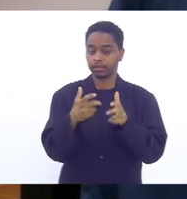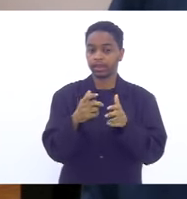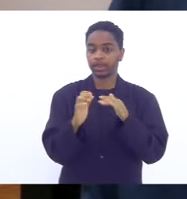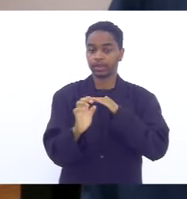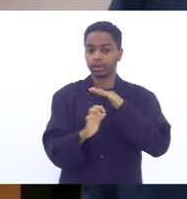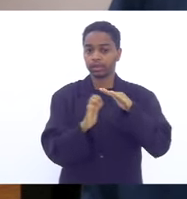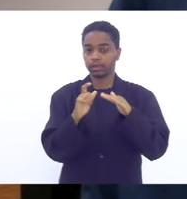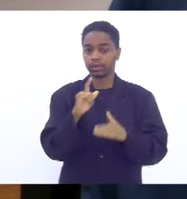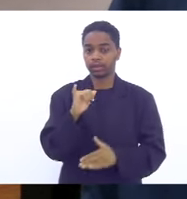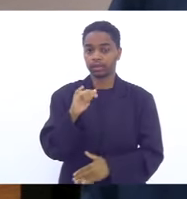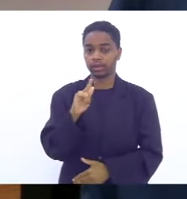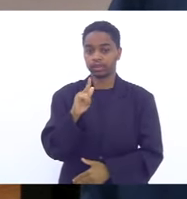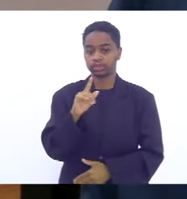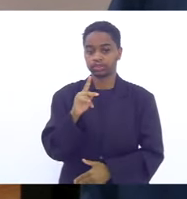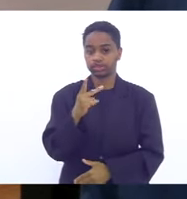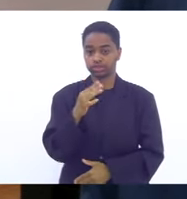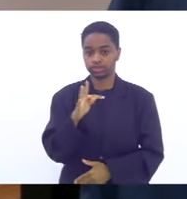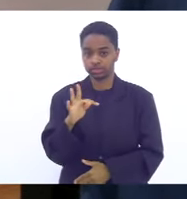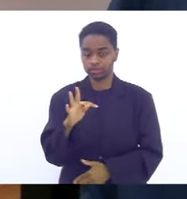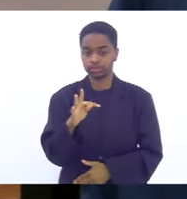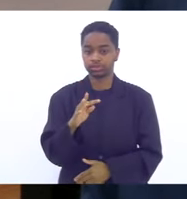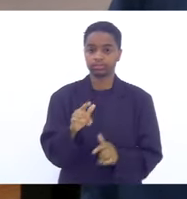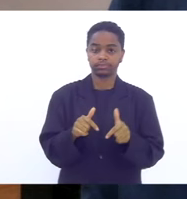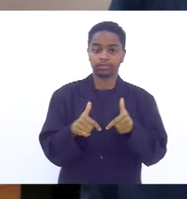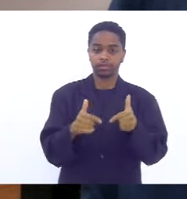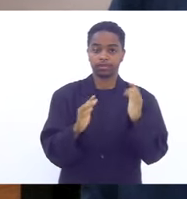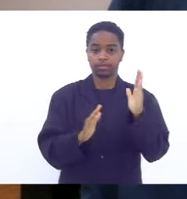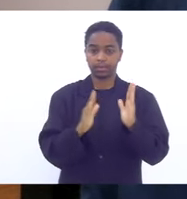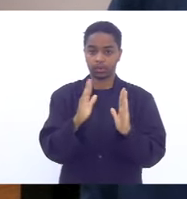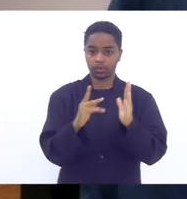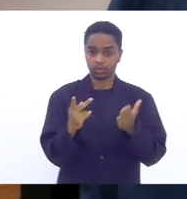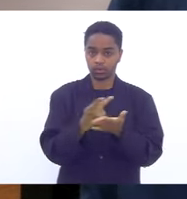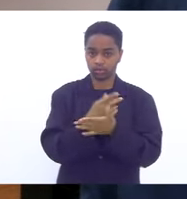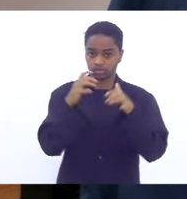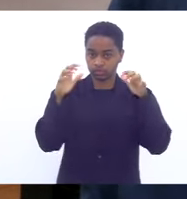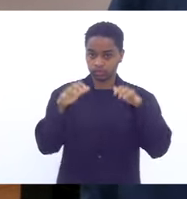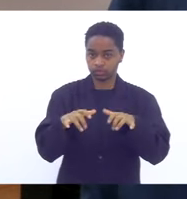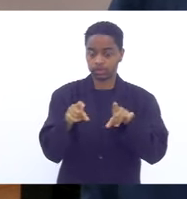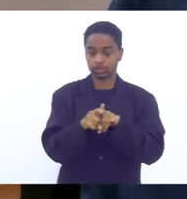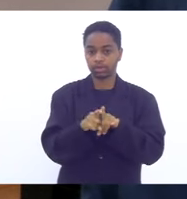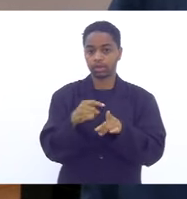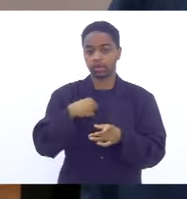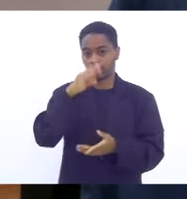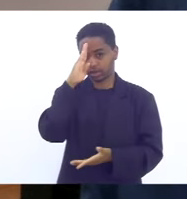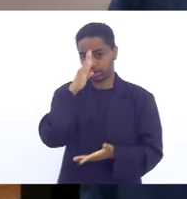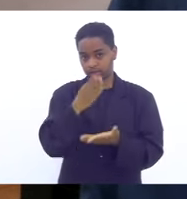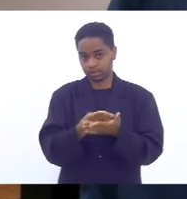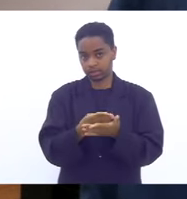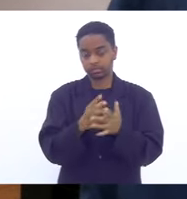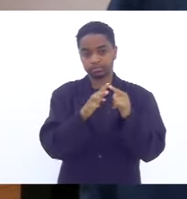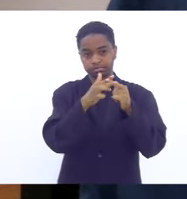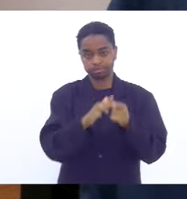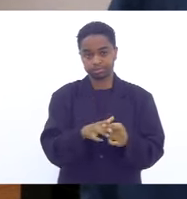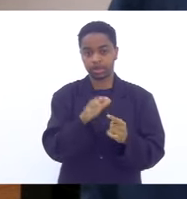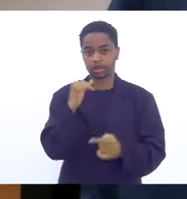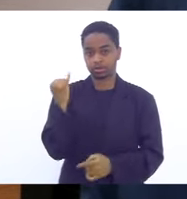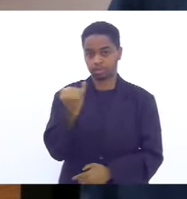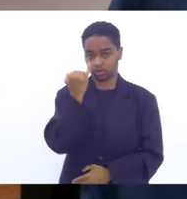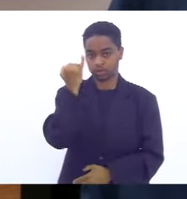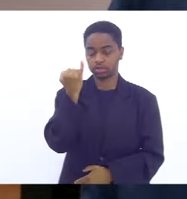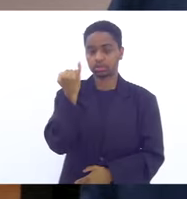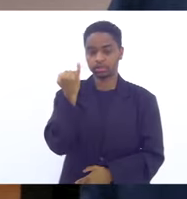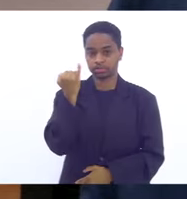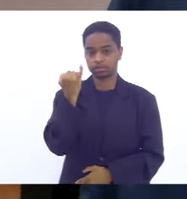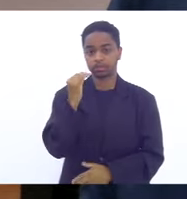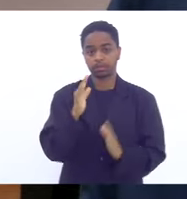manutenções no período que estava acontecendo as chuvas, né? Eu creio que essas manutenções são importantes